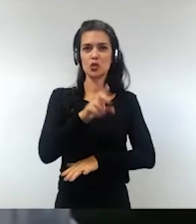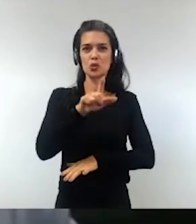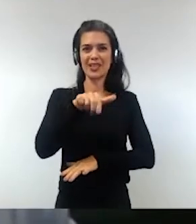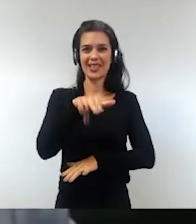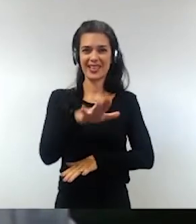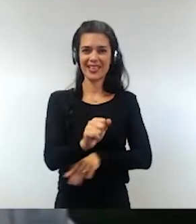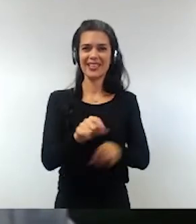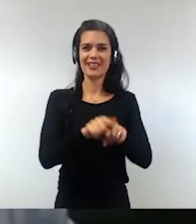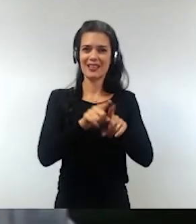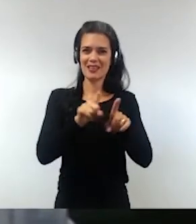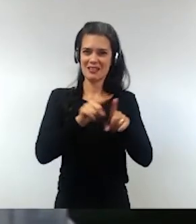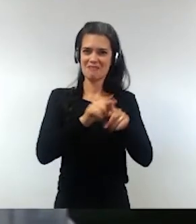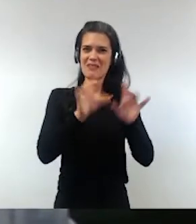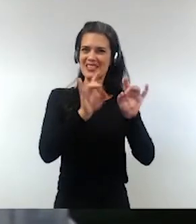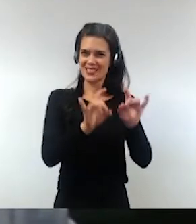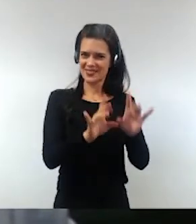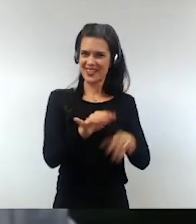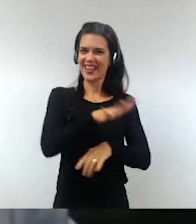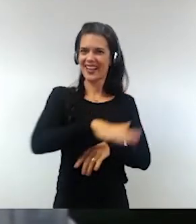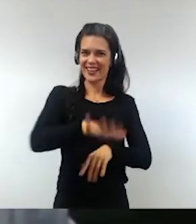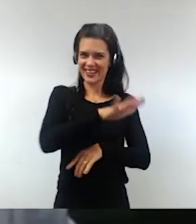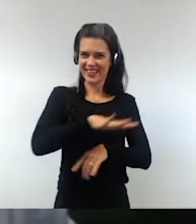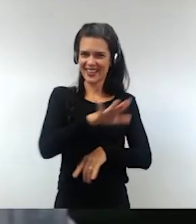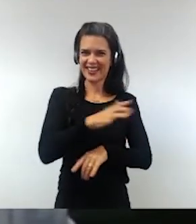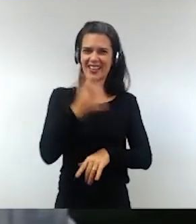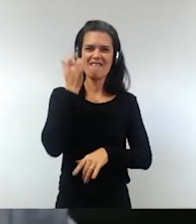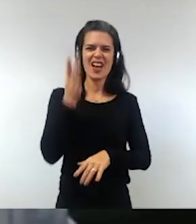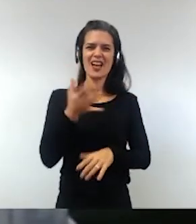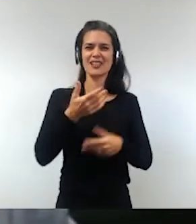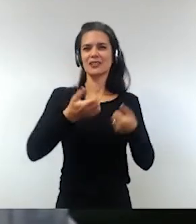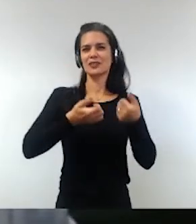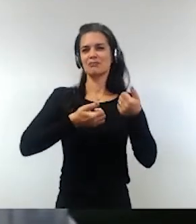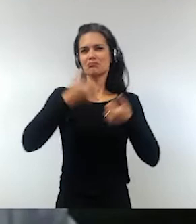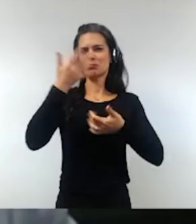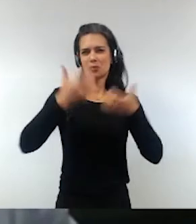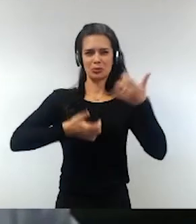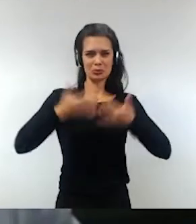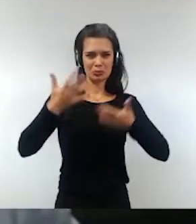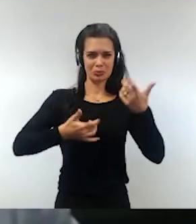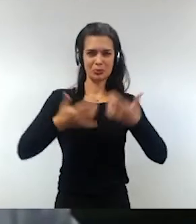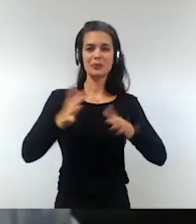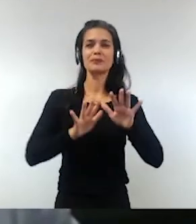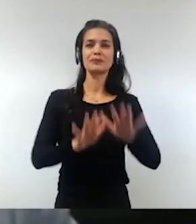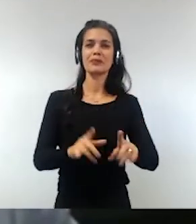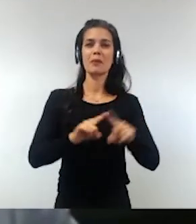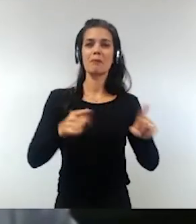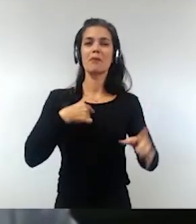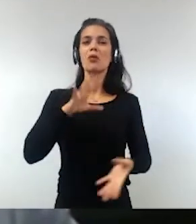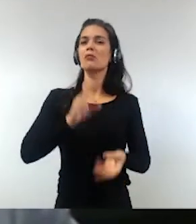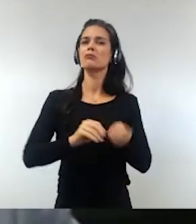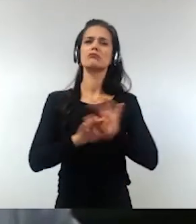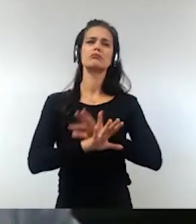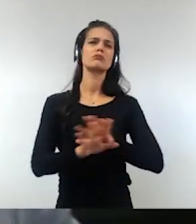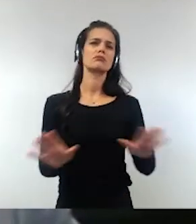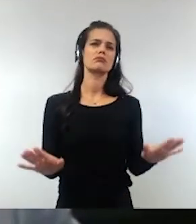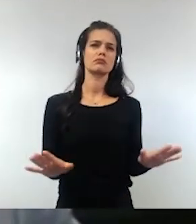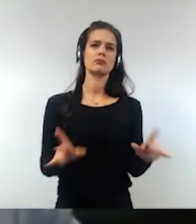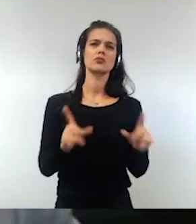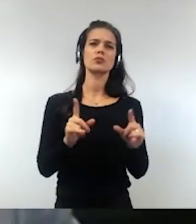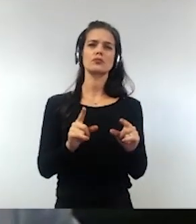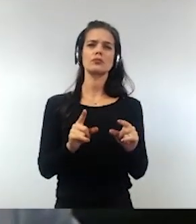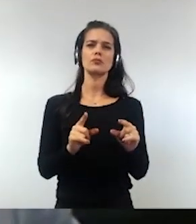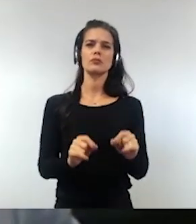que também é especialista, uma pessoa que fala com facilidade extrema e um conhecimento incrível. E meu resumo é esse, é